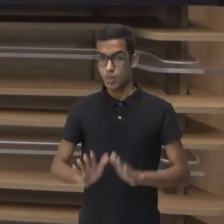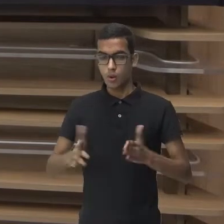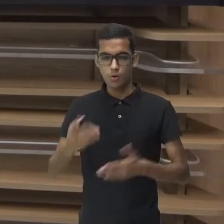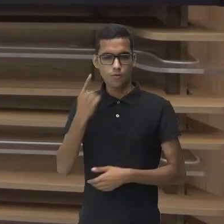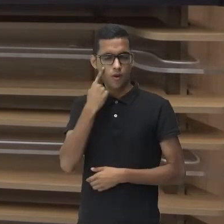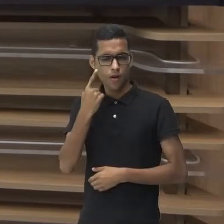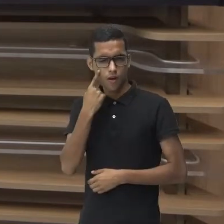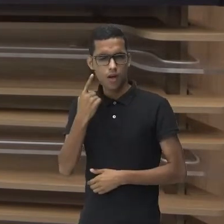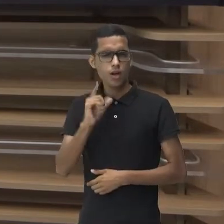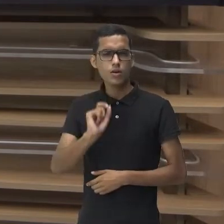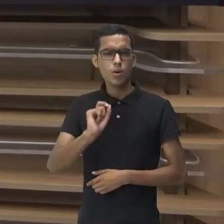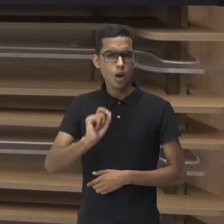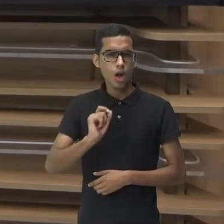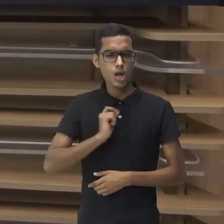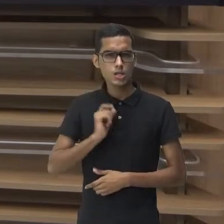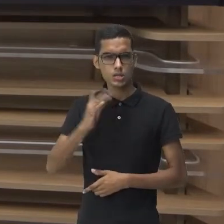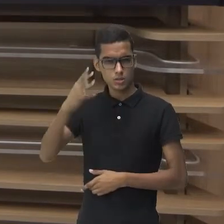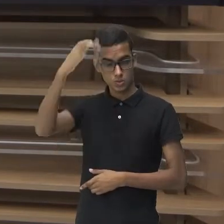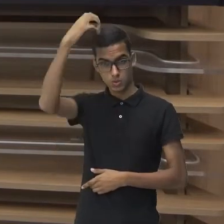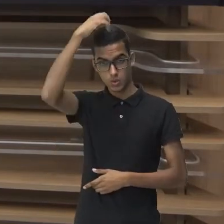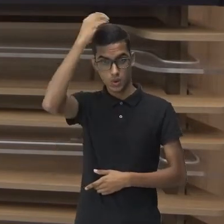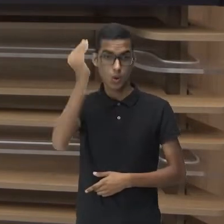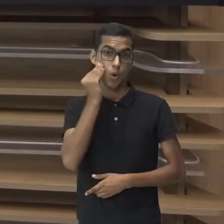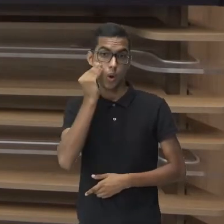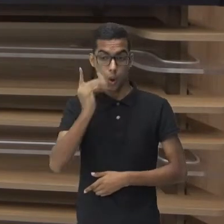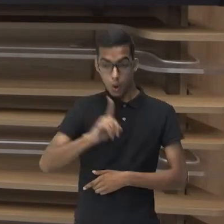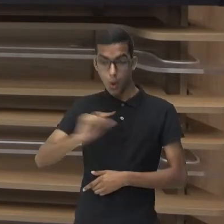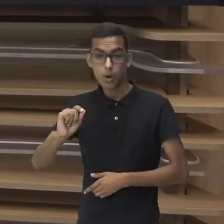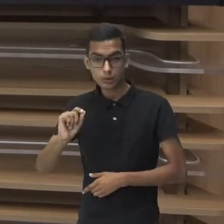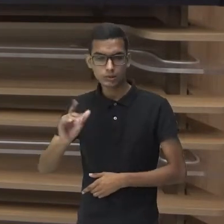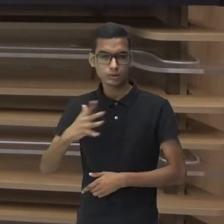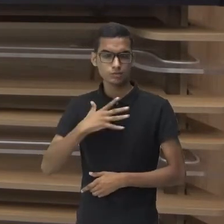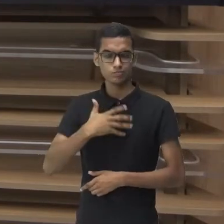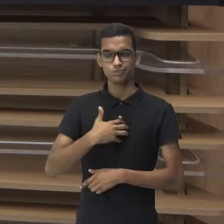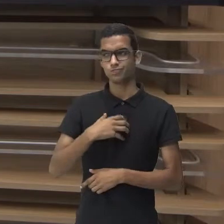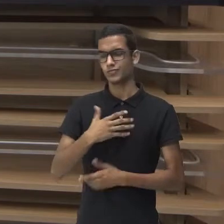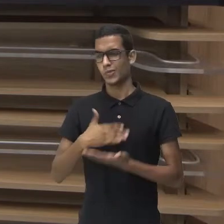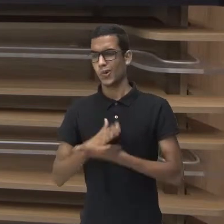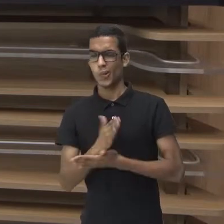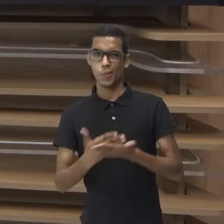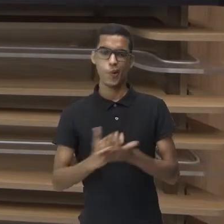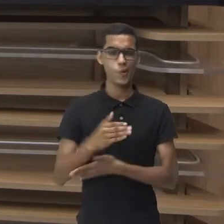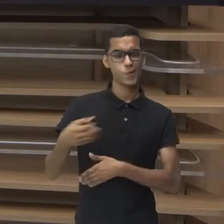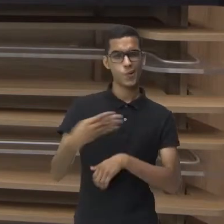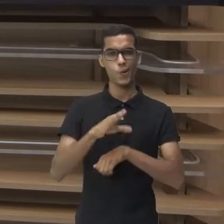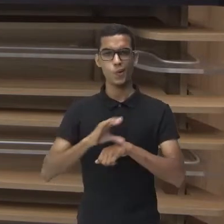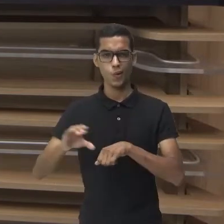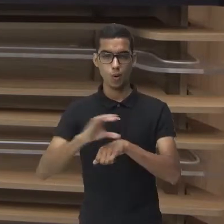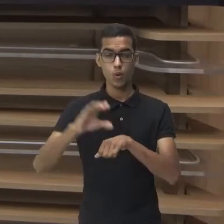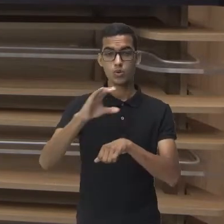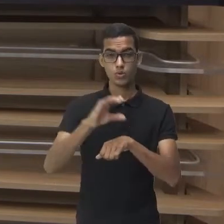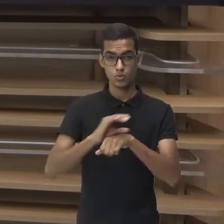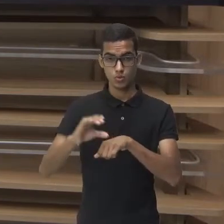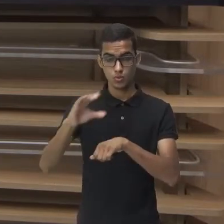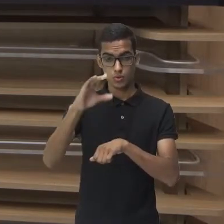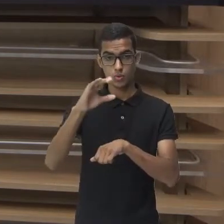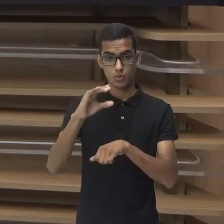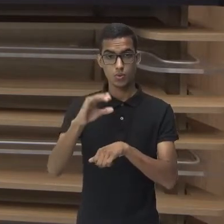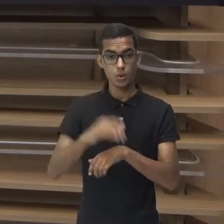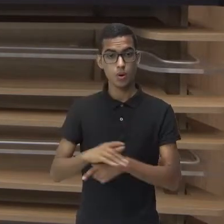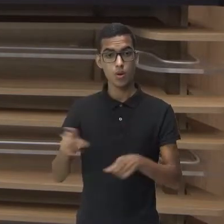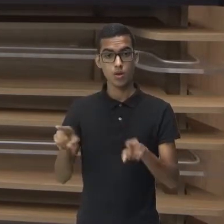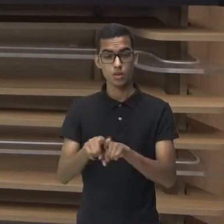quando ele, insatisfeito com a nova Constituição, que lhe privou de alguns direitos, e ele acabou